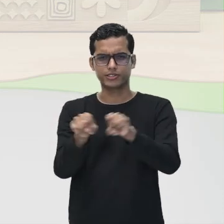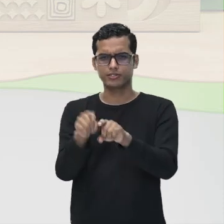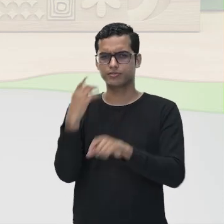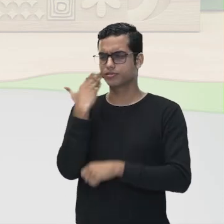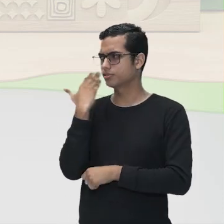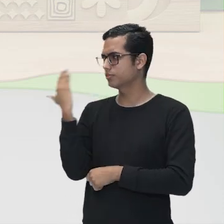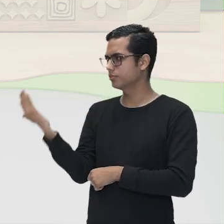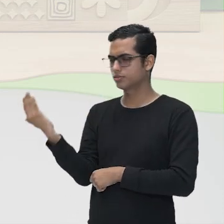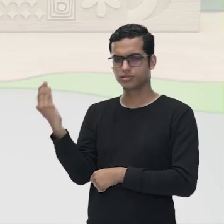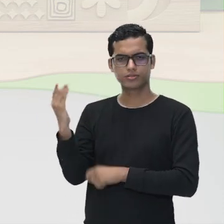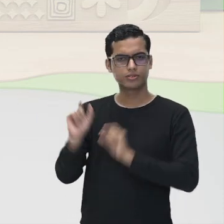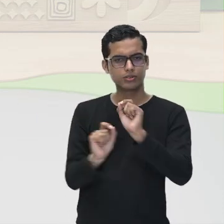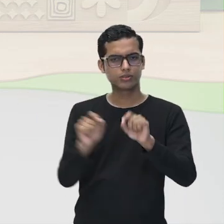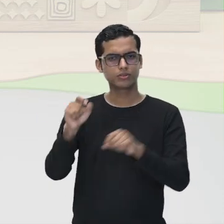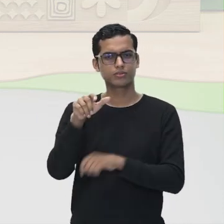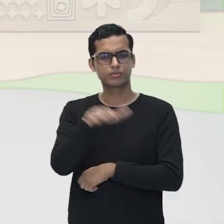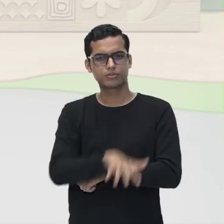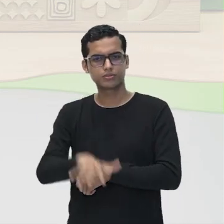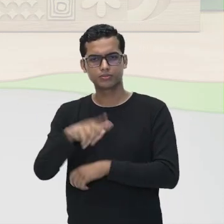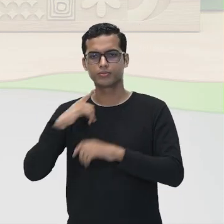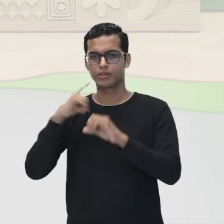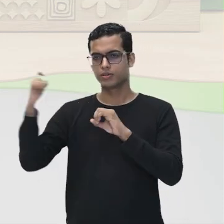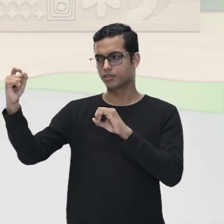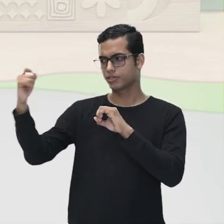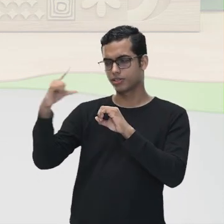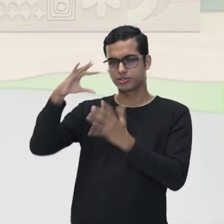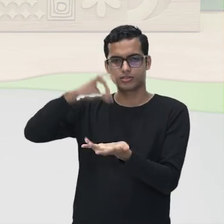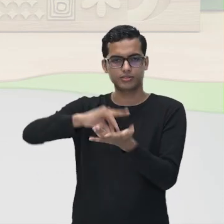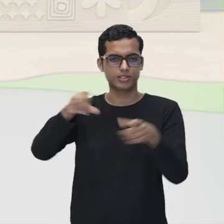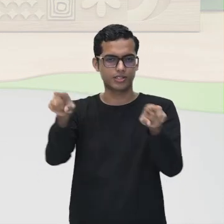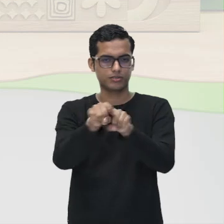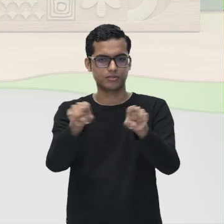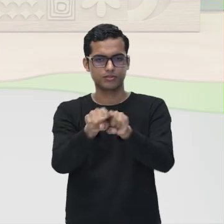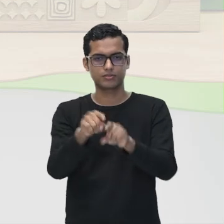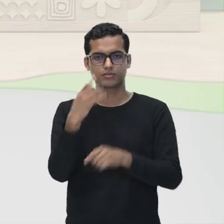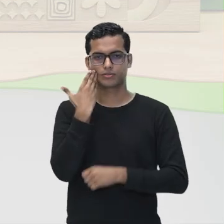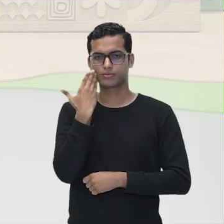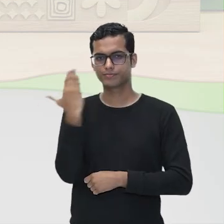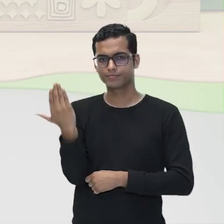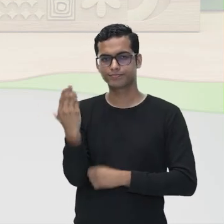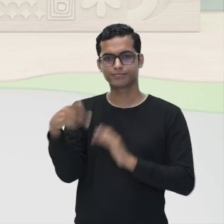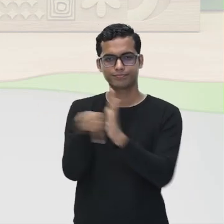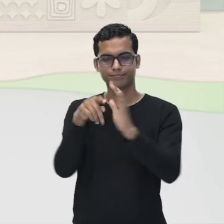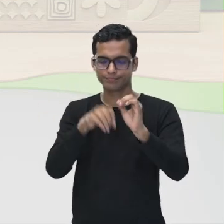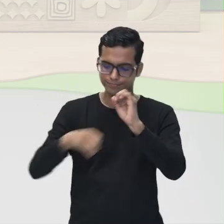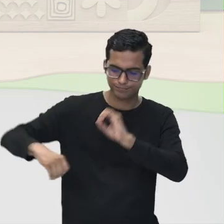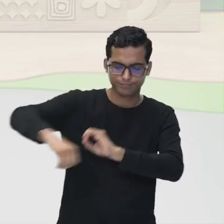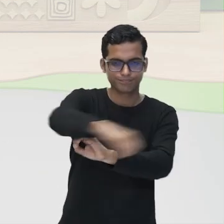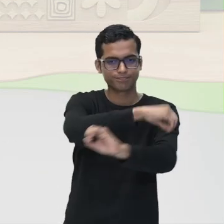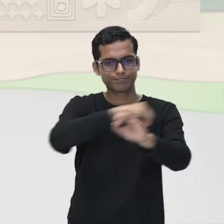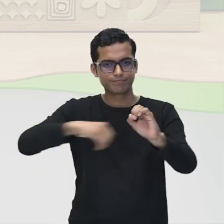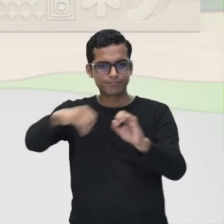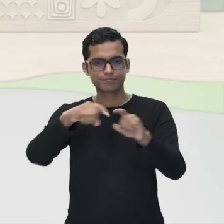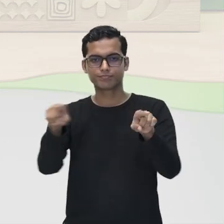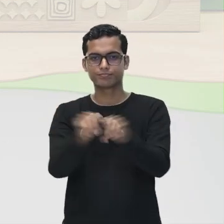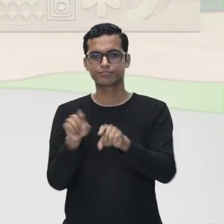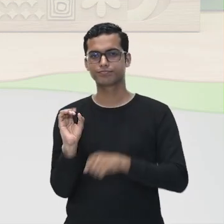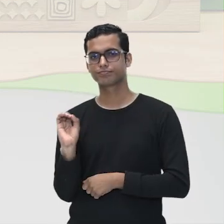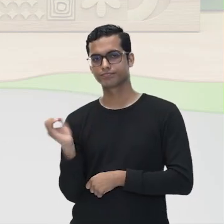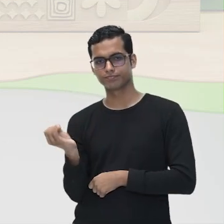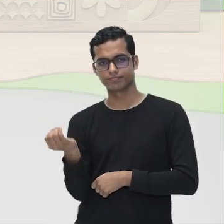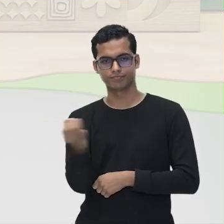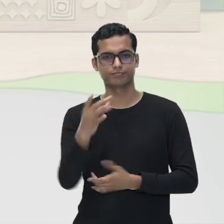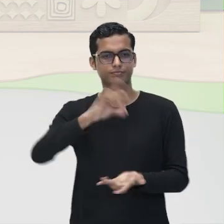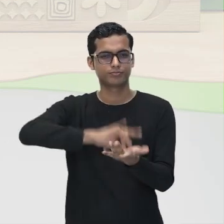em relação ao Sol. As principais são a rotação e a translação.